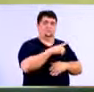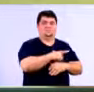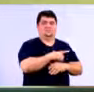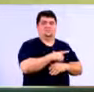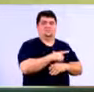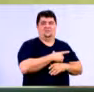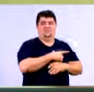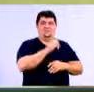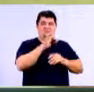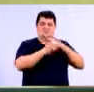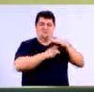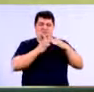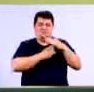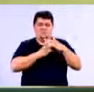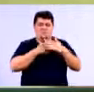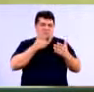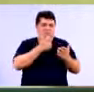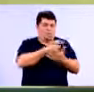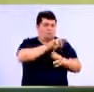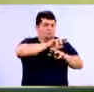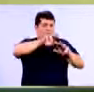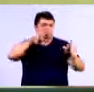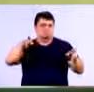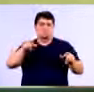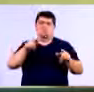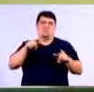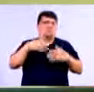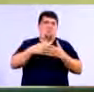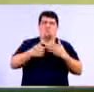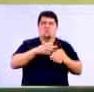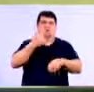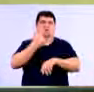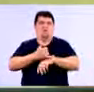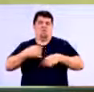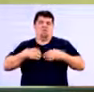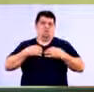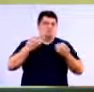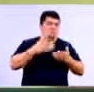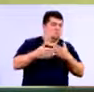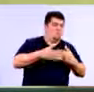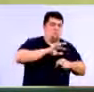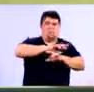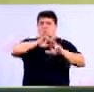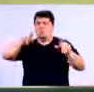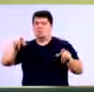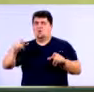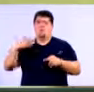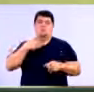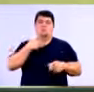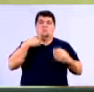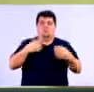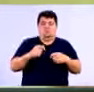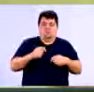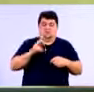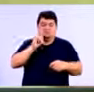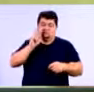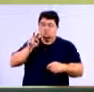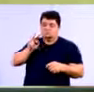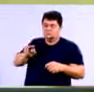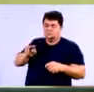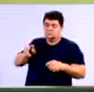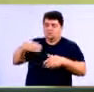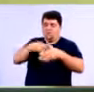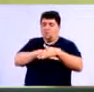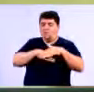quando a indústria compra uma matéria-prima, pode ser aço ou um tecido para uma indústria de roupa, o banco tem como na sua matéria-prima a caderneta